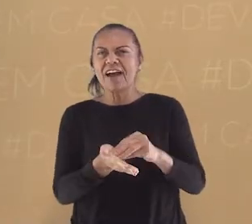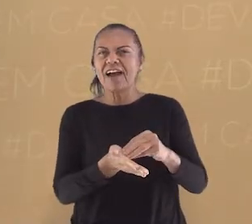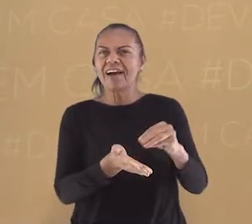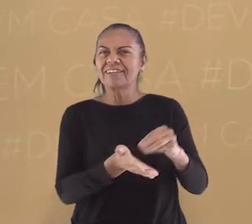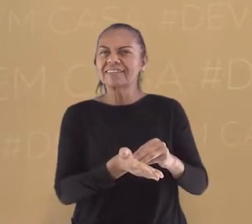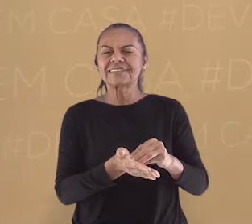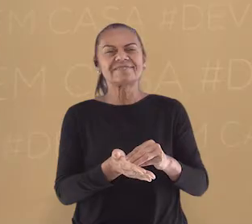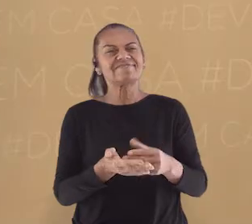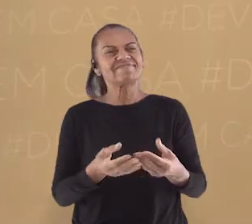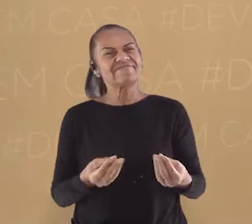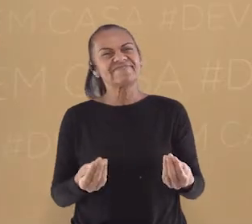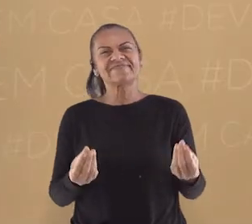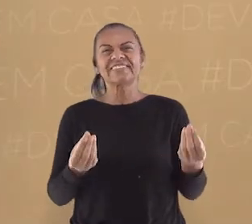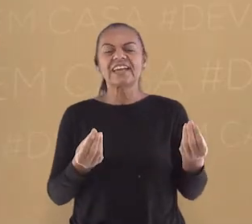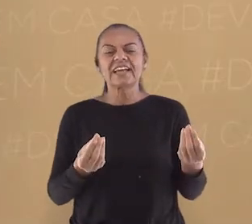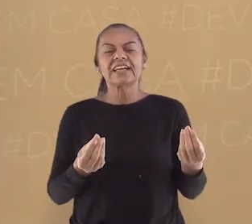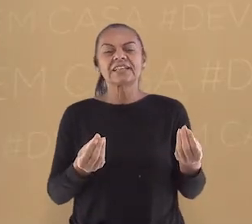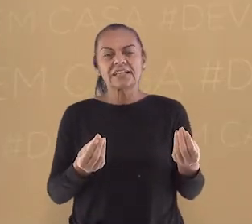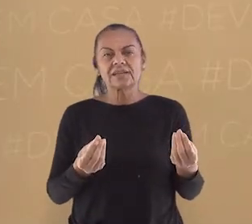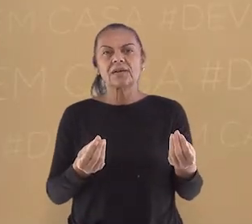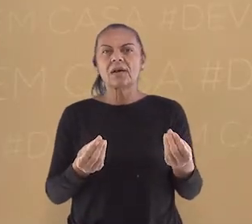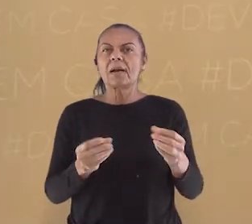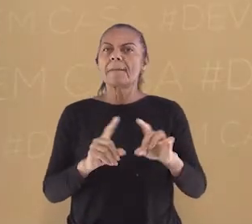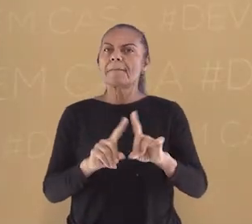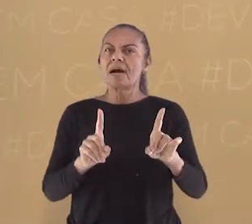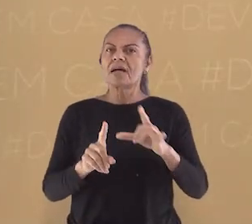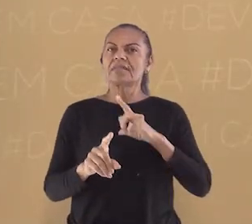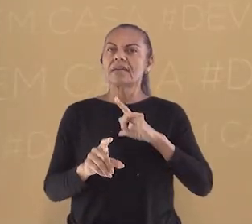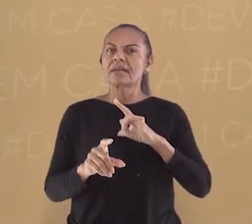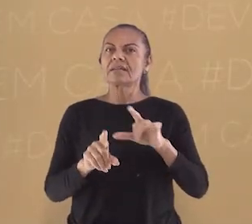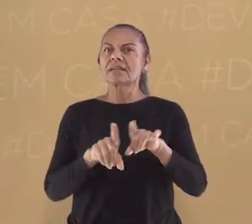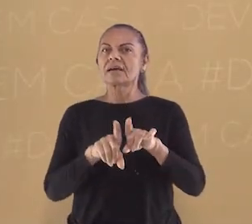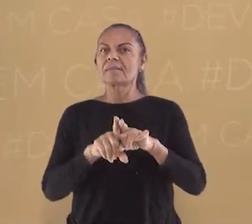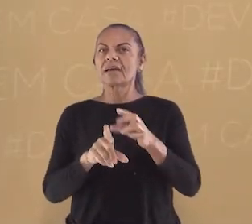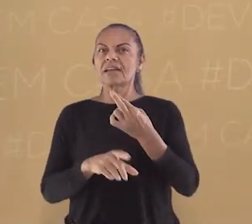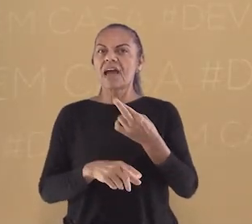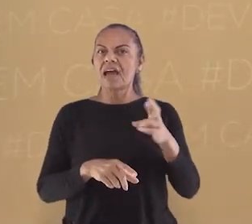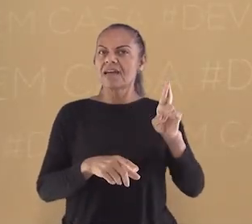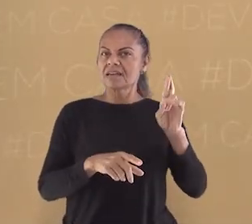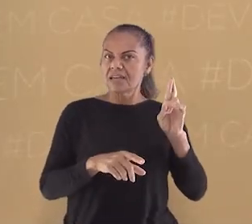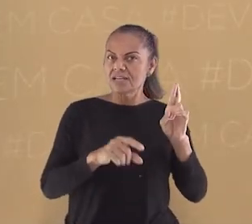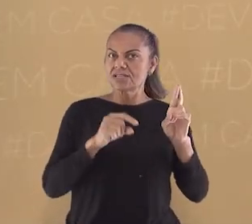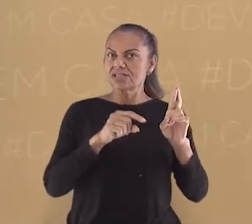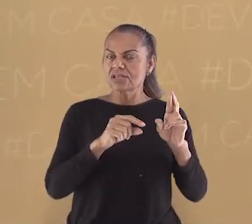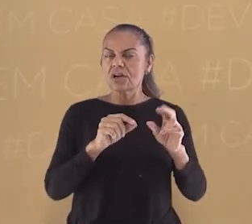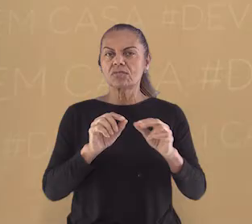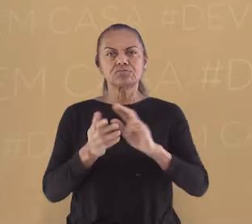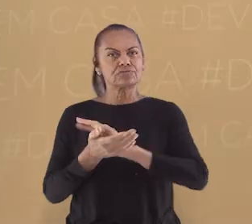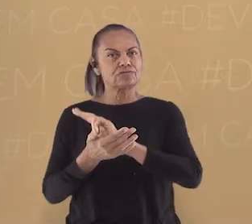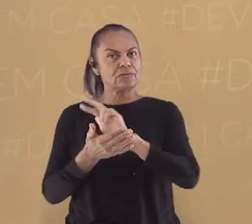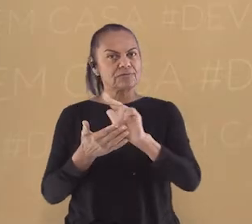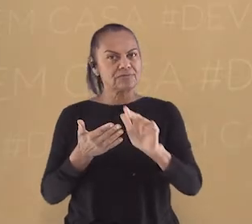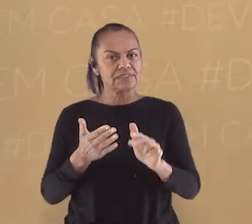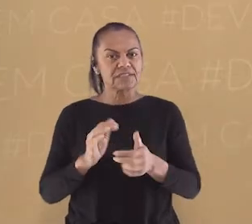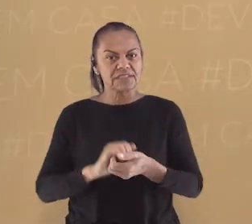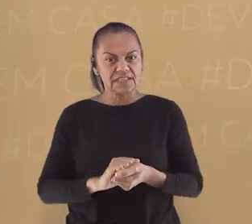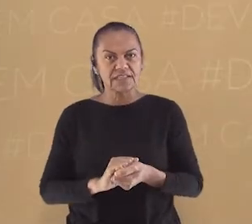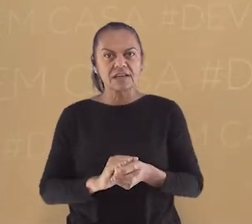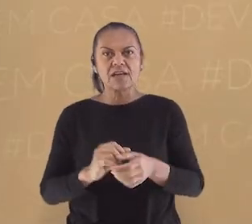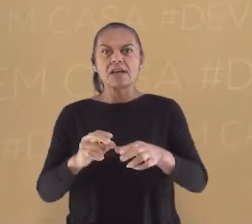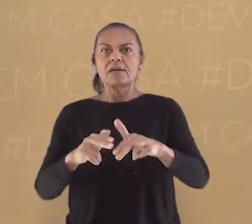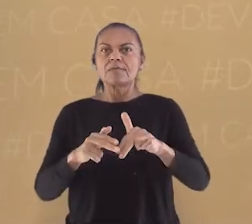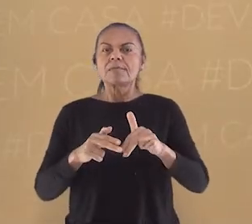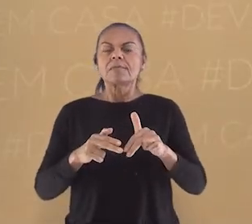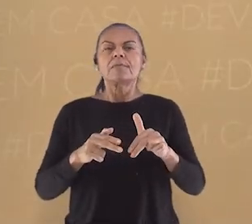de rito, de forma diferente. Olha que interessante, o rito está presente em nosso dia a dia e é